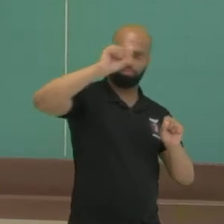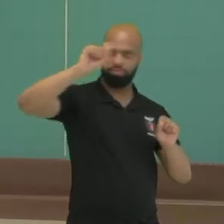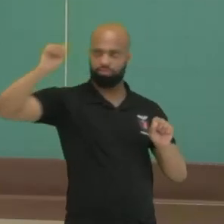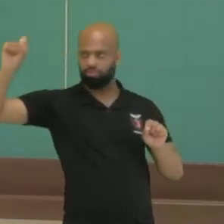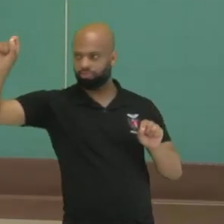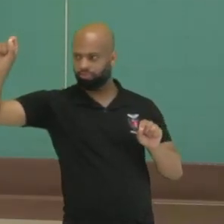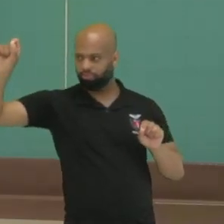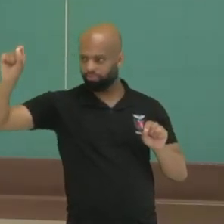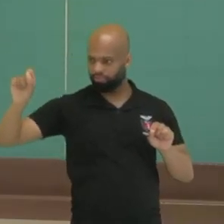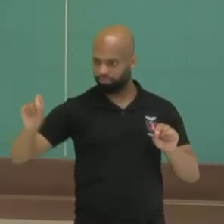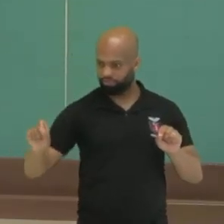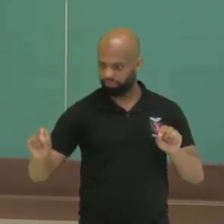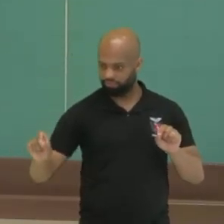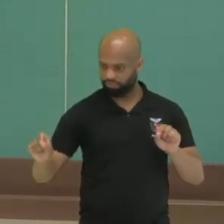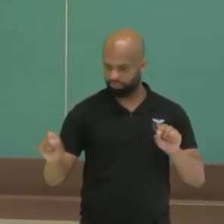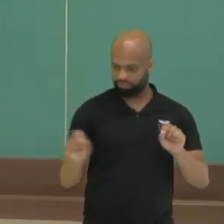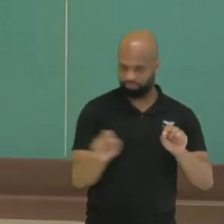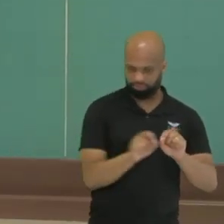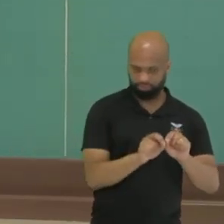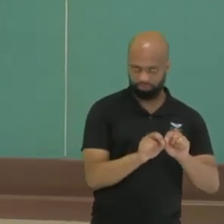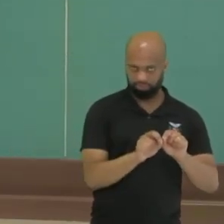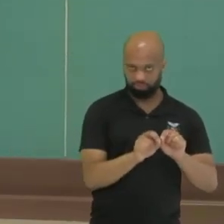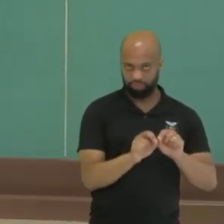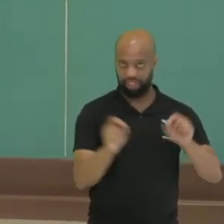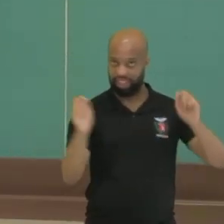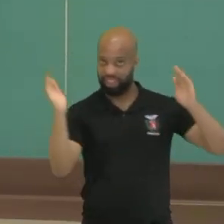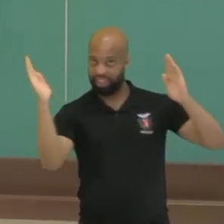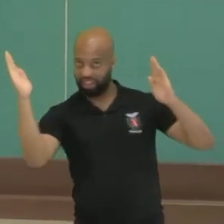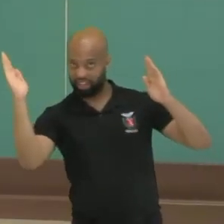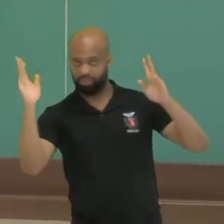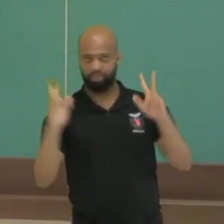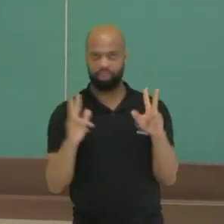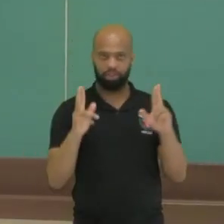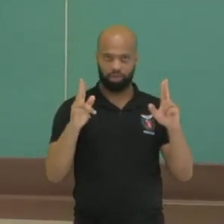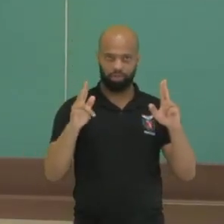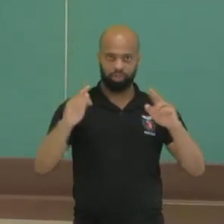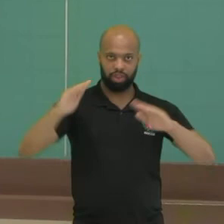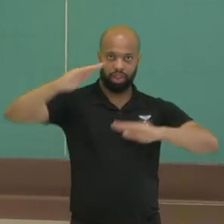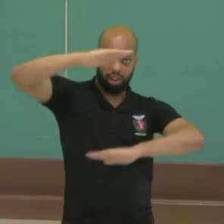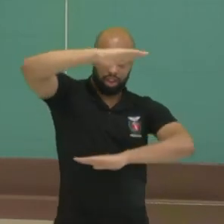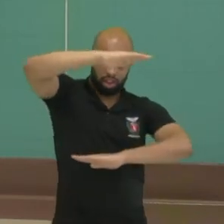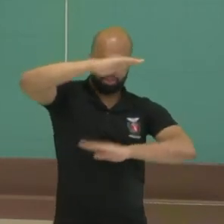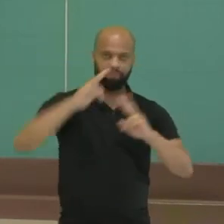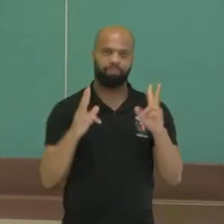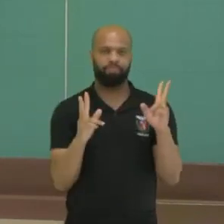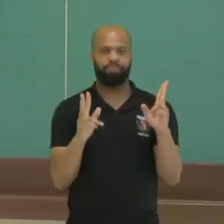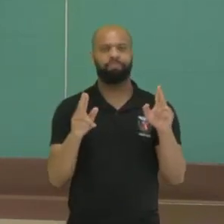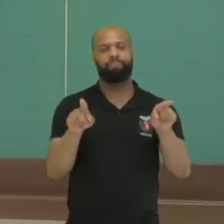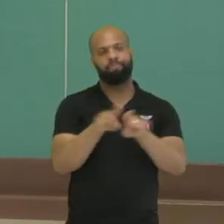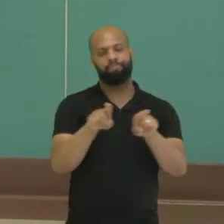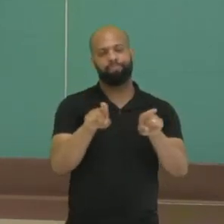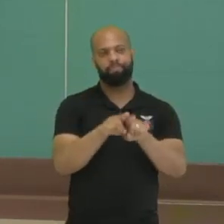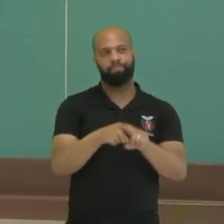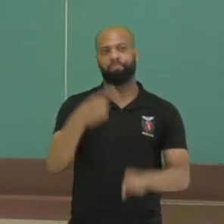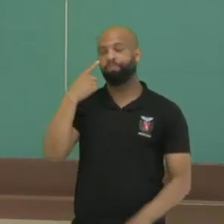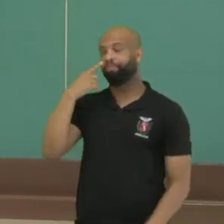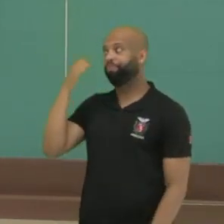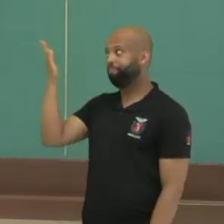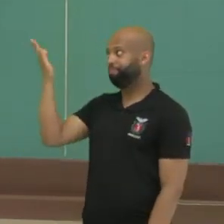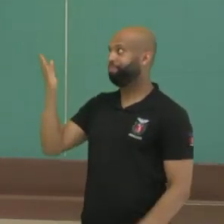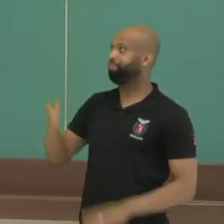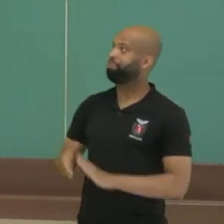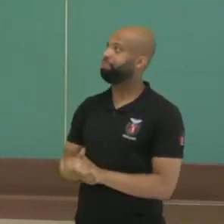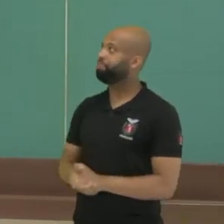esse lado são iguais, ou seja, esse e esse também. Daí eu posso dizer que AB, o segmento de